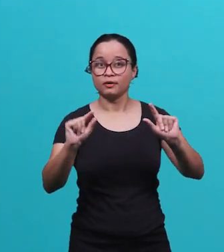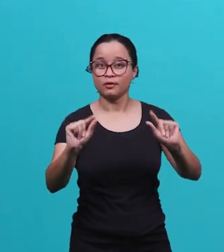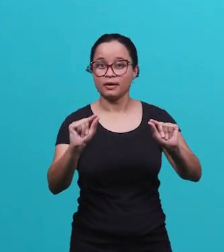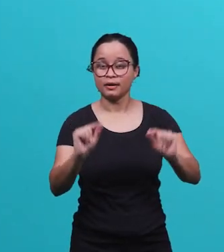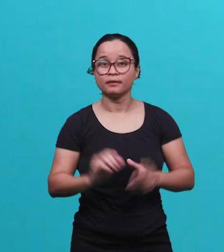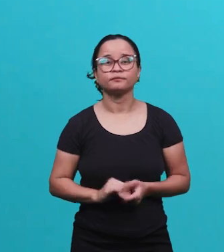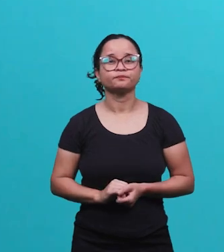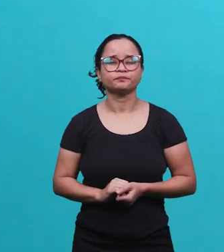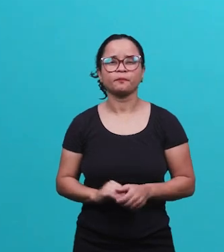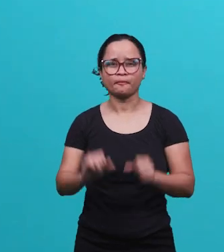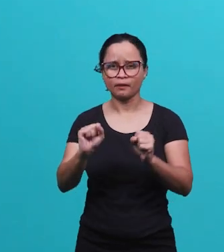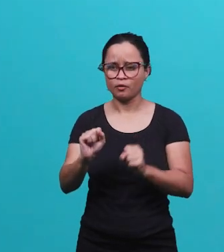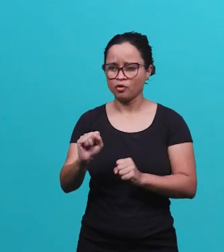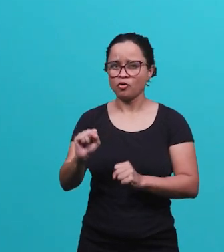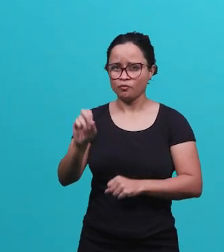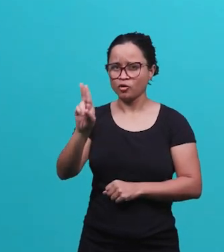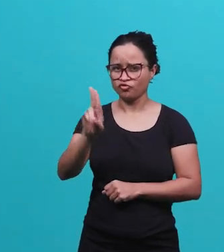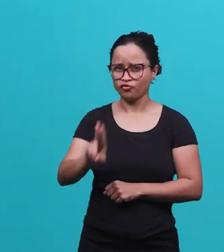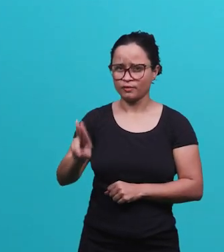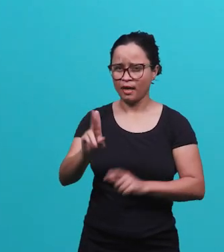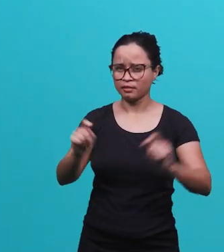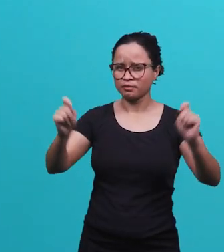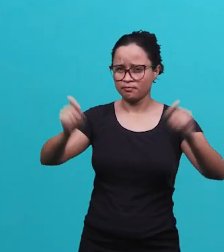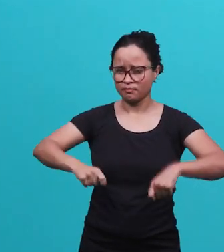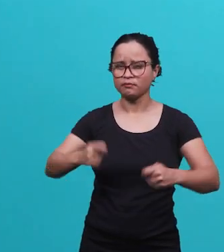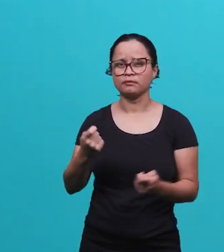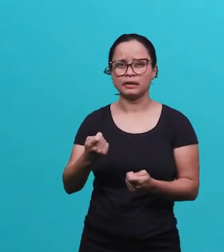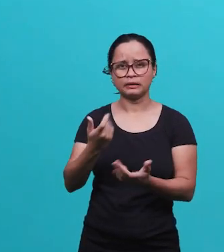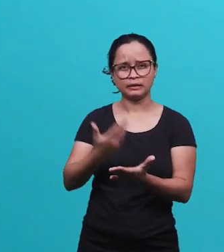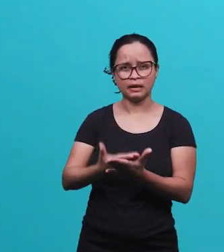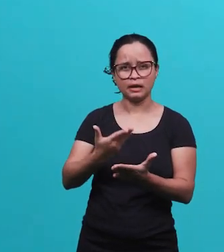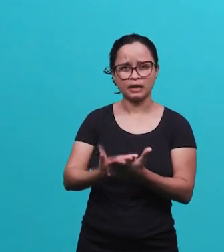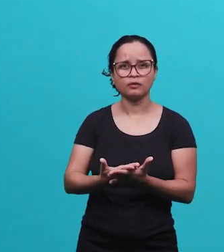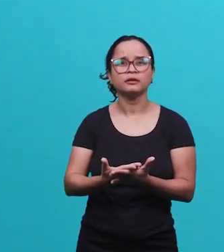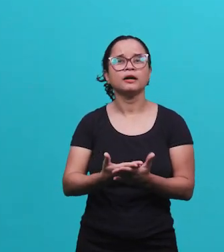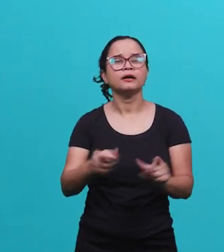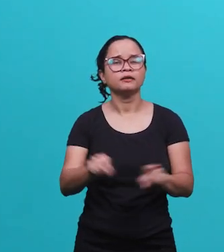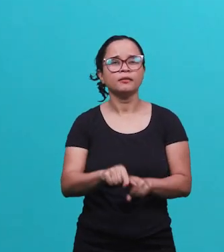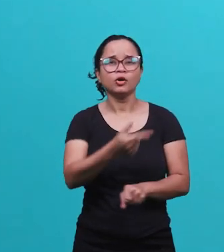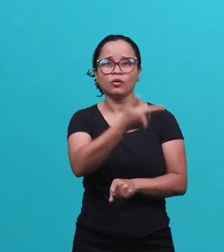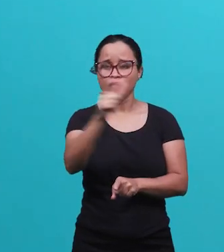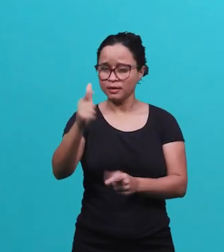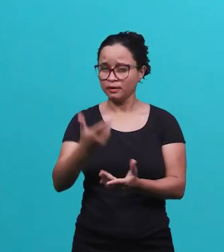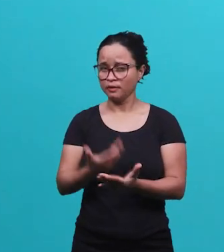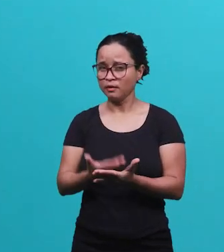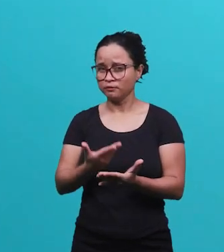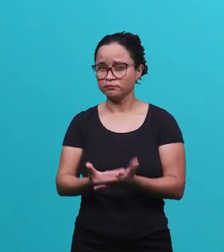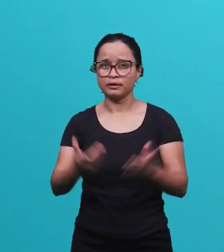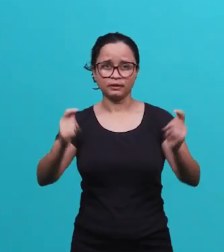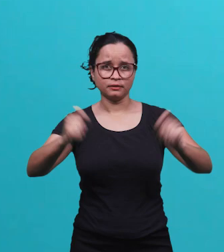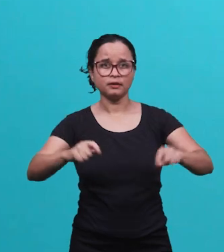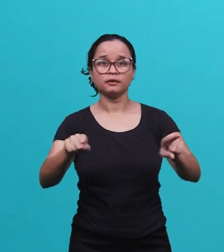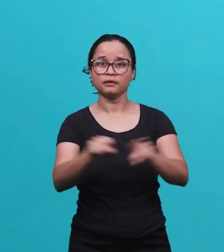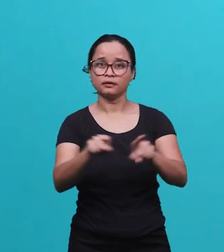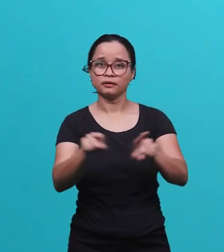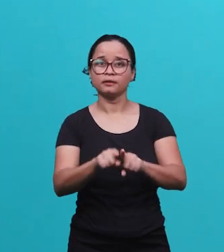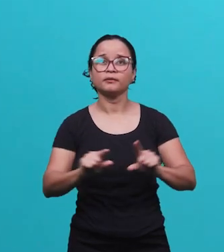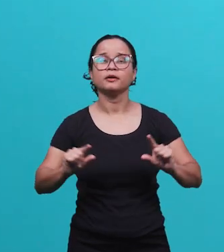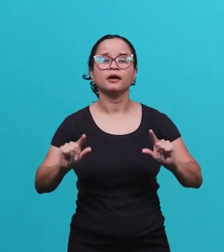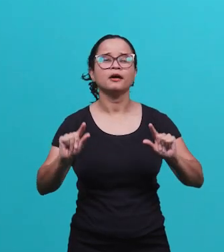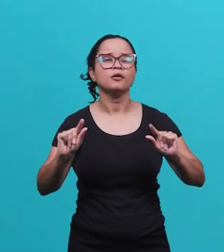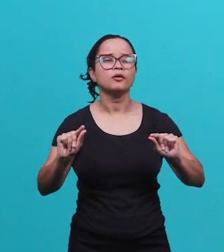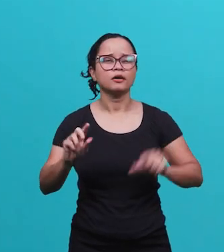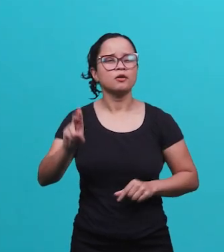que pode ser utilizado nesta aula e em muitas outras aulas.